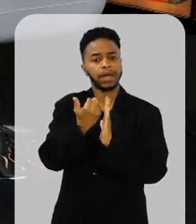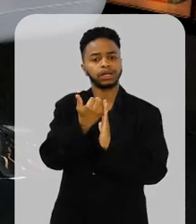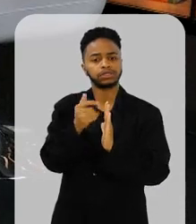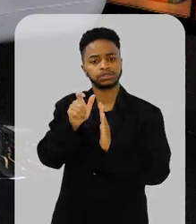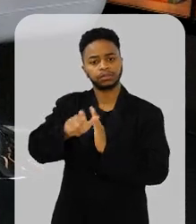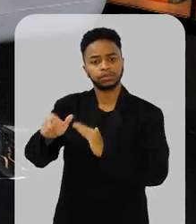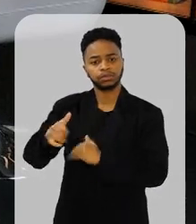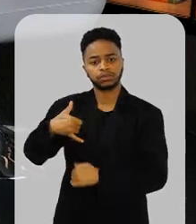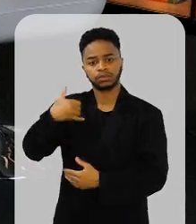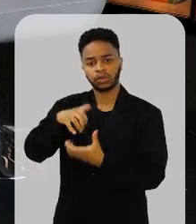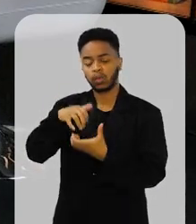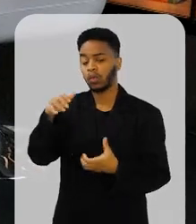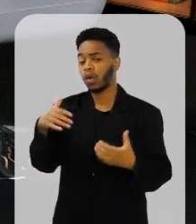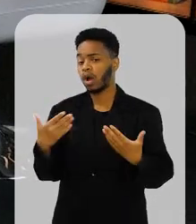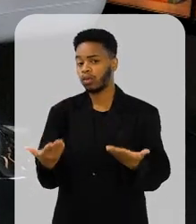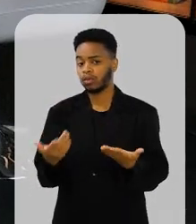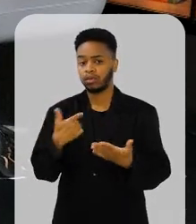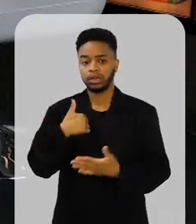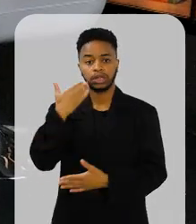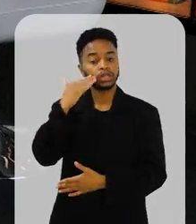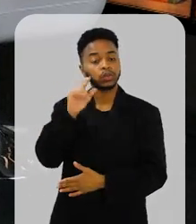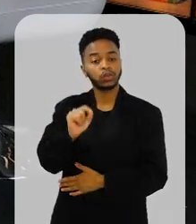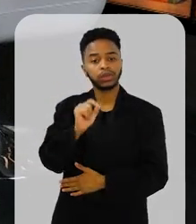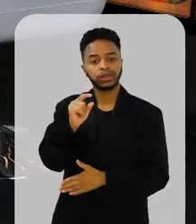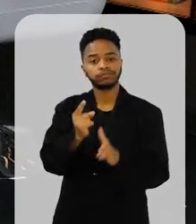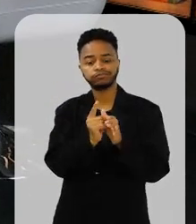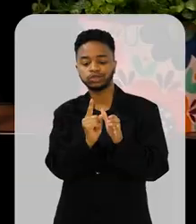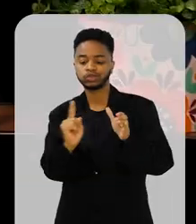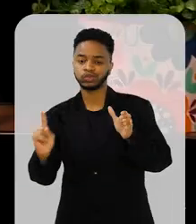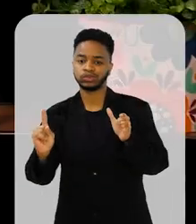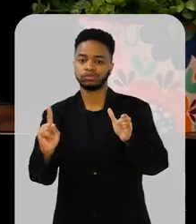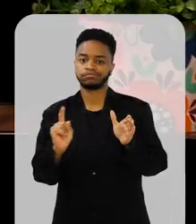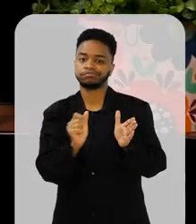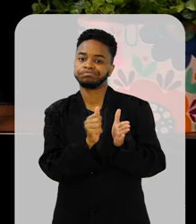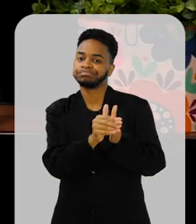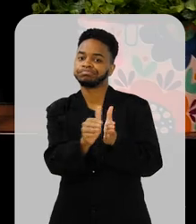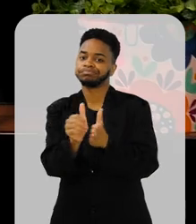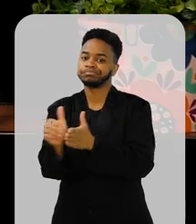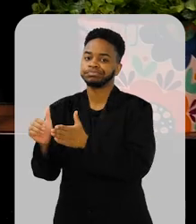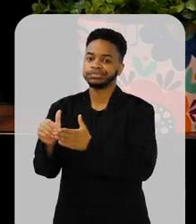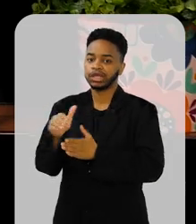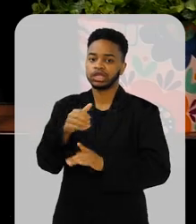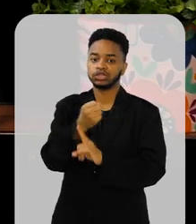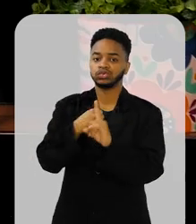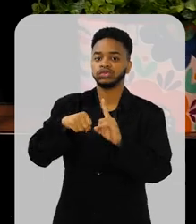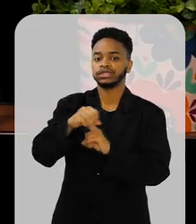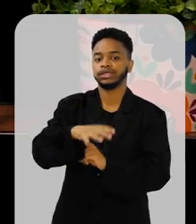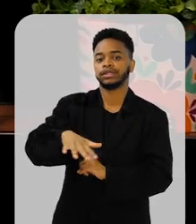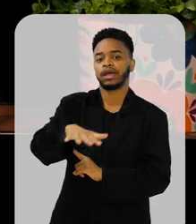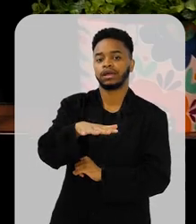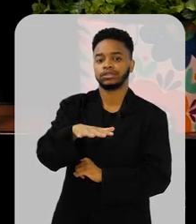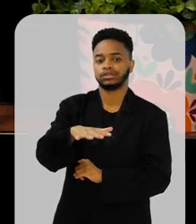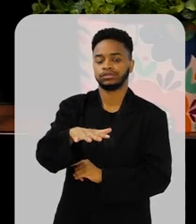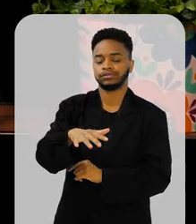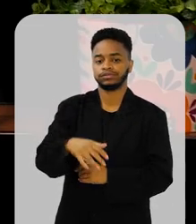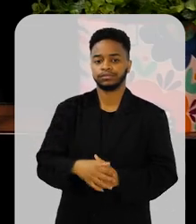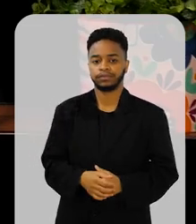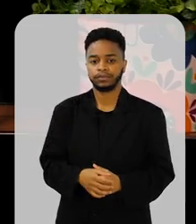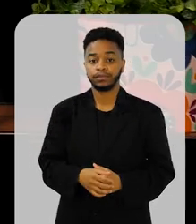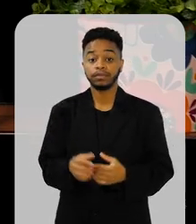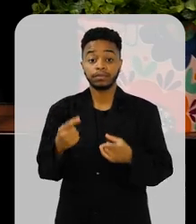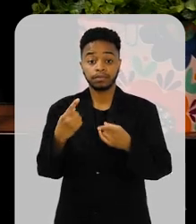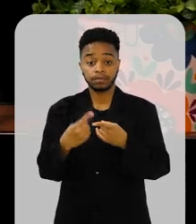idosos, eu entendo que é a exclusão dele de toda a sociedade.